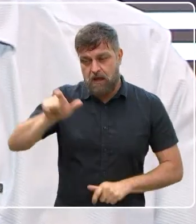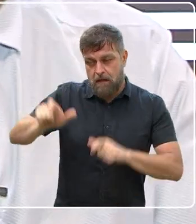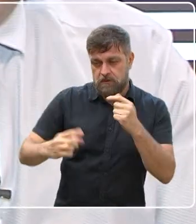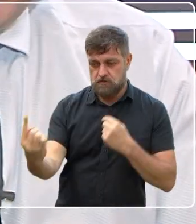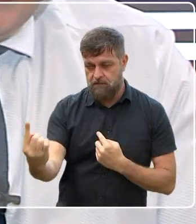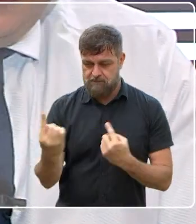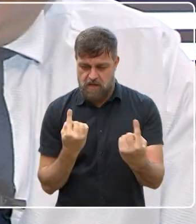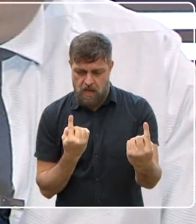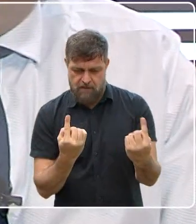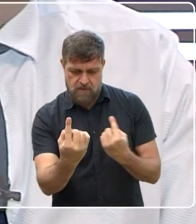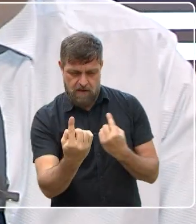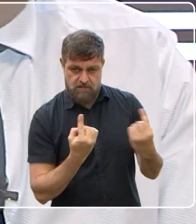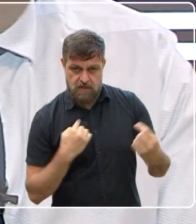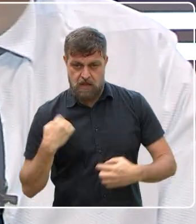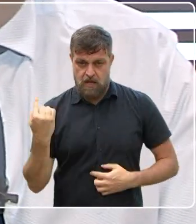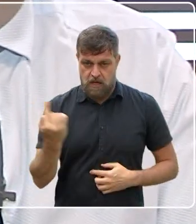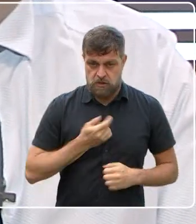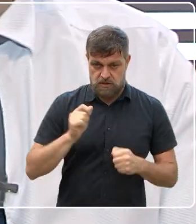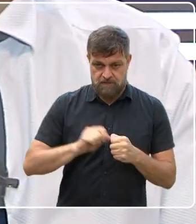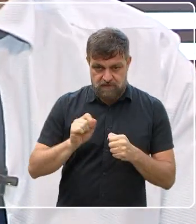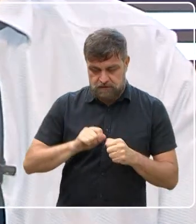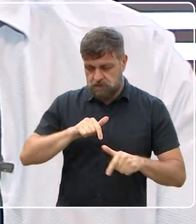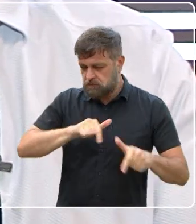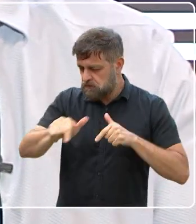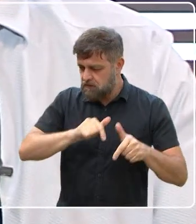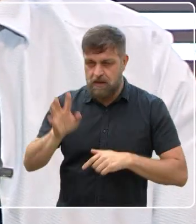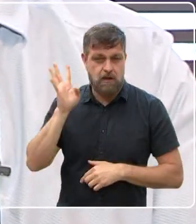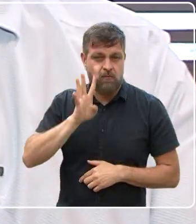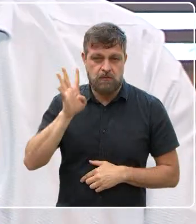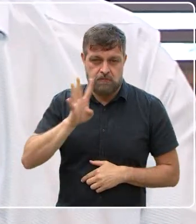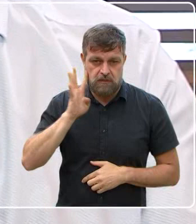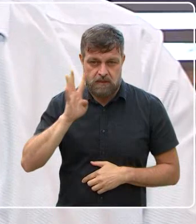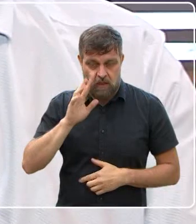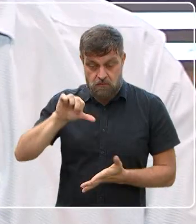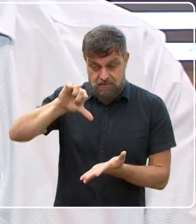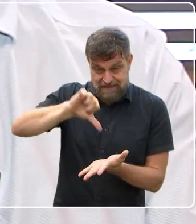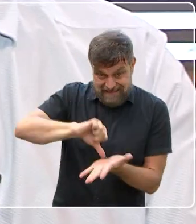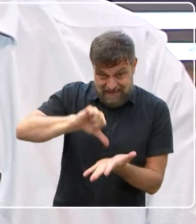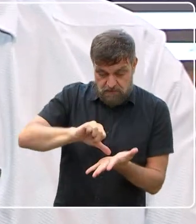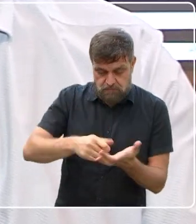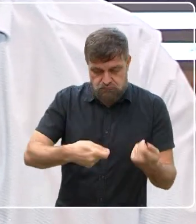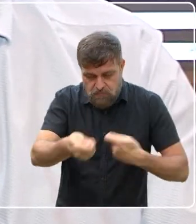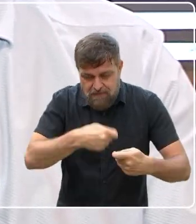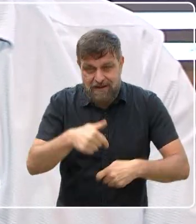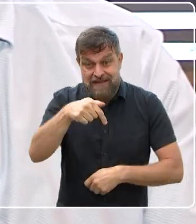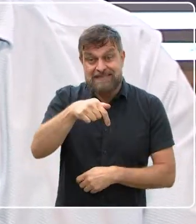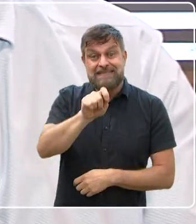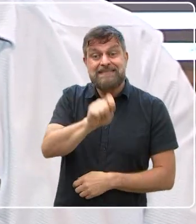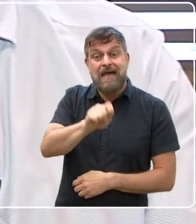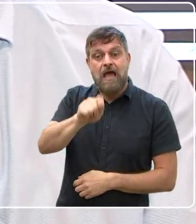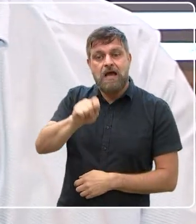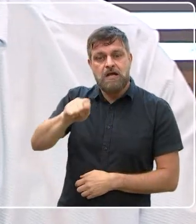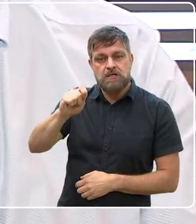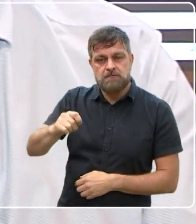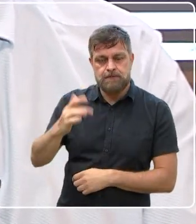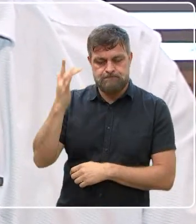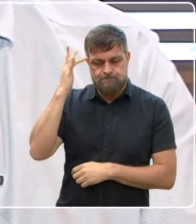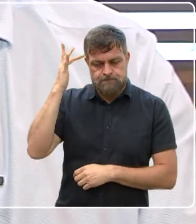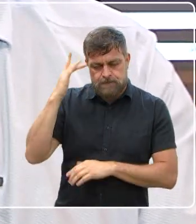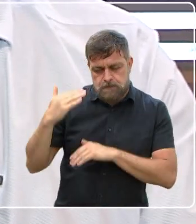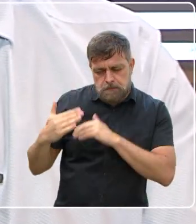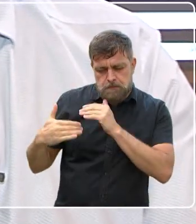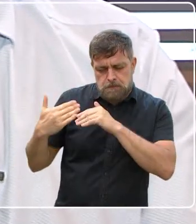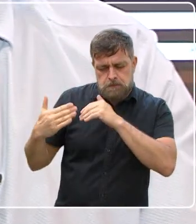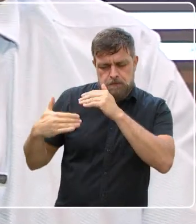foram aparecendo, a gente criou uma musculatura bacana nessa nova unidade de negócio. Passados 7 meses de